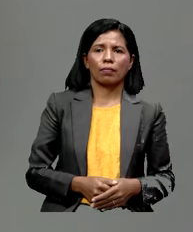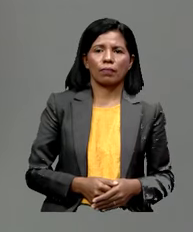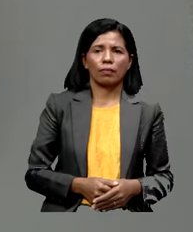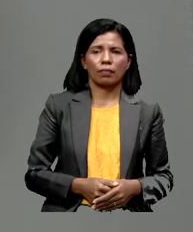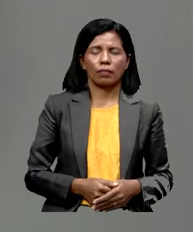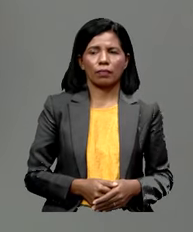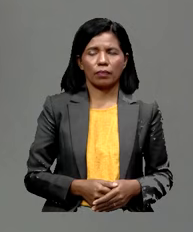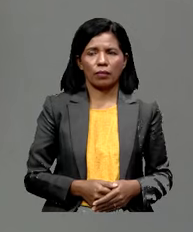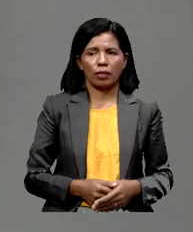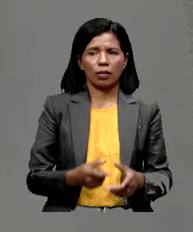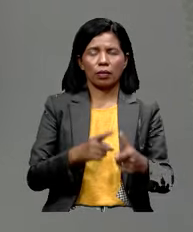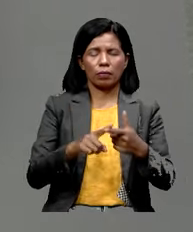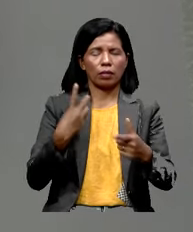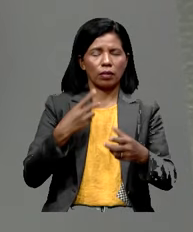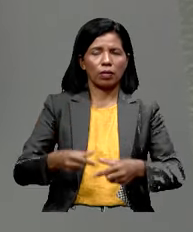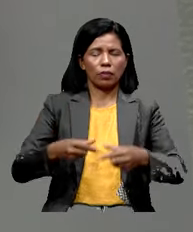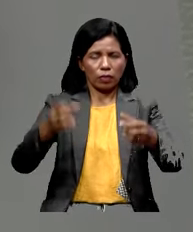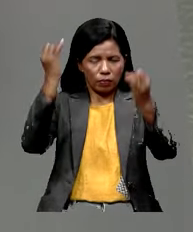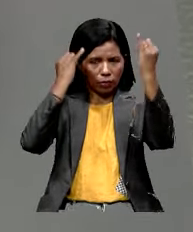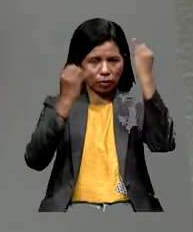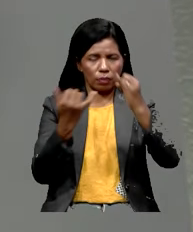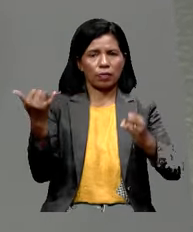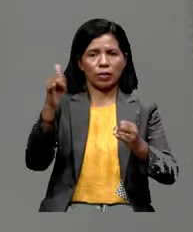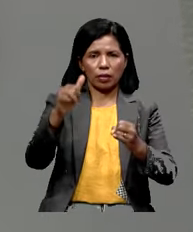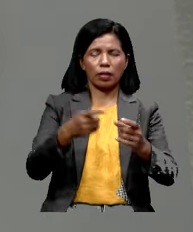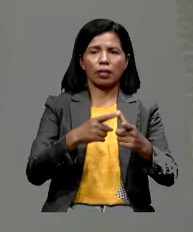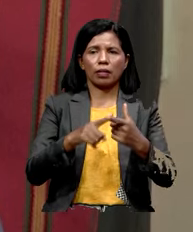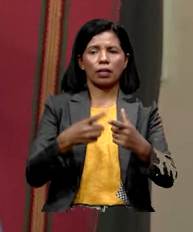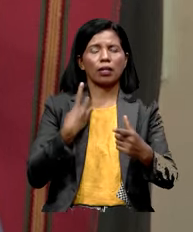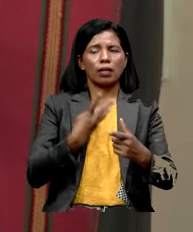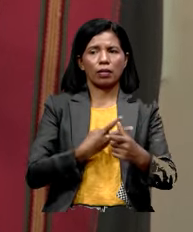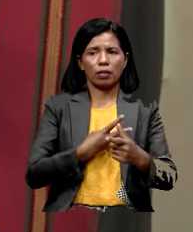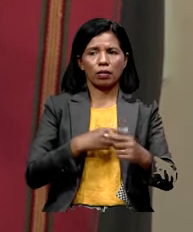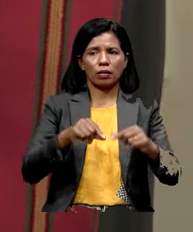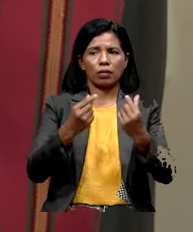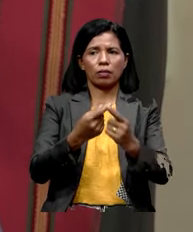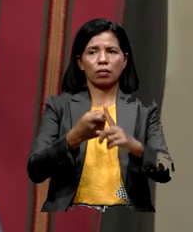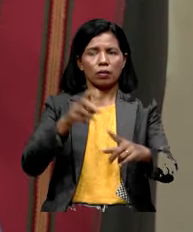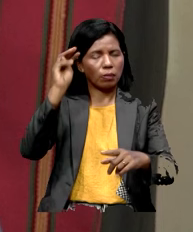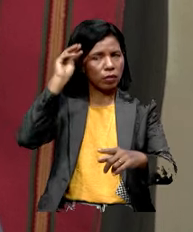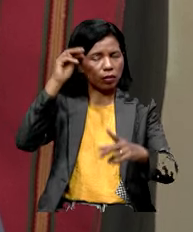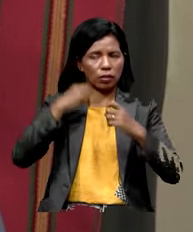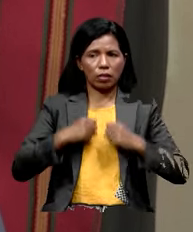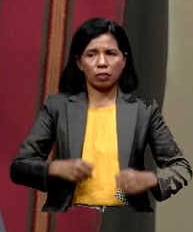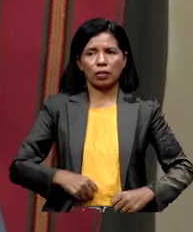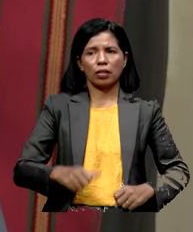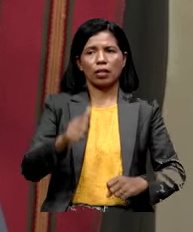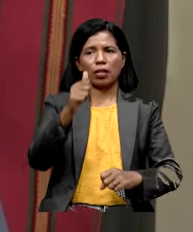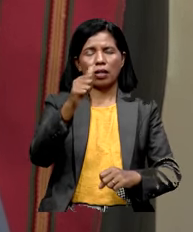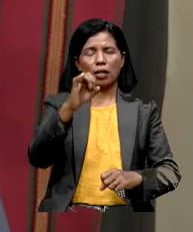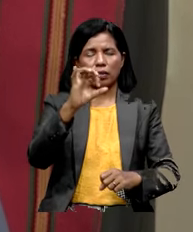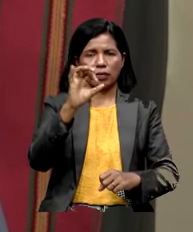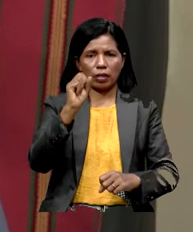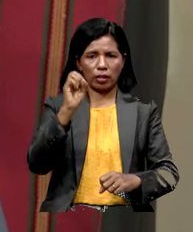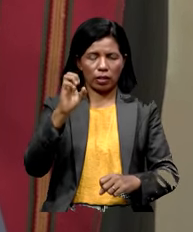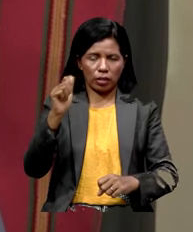Depois de ele oferecer informação para Sira, a minha mão, a equipa do Ministério da Saúde, aí faz essa,